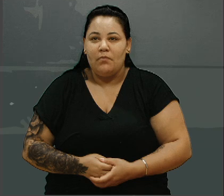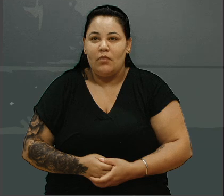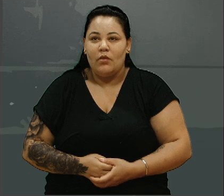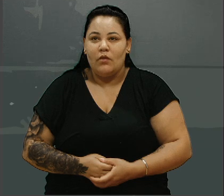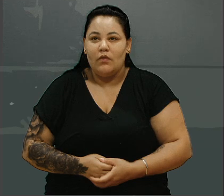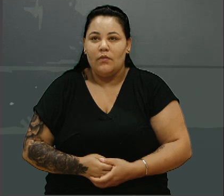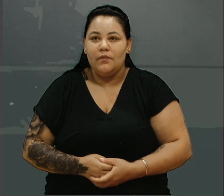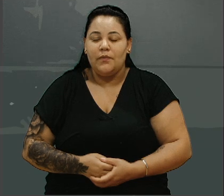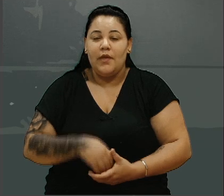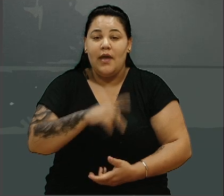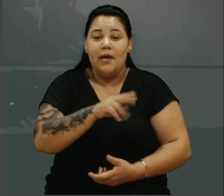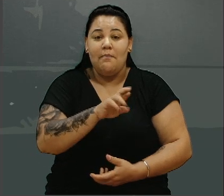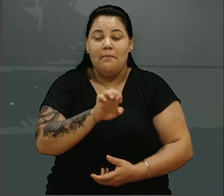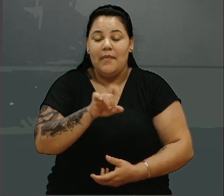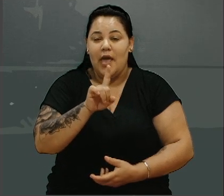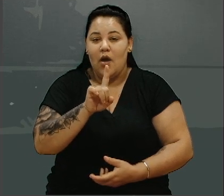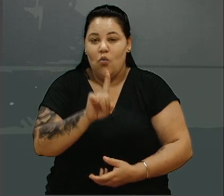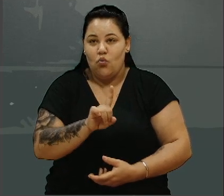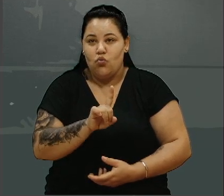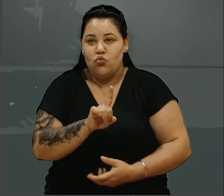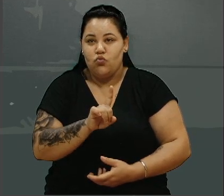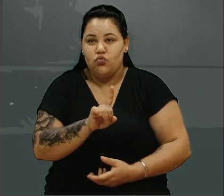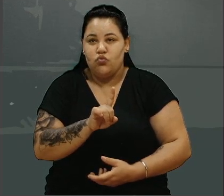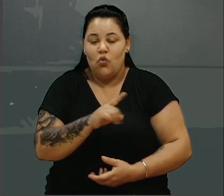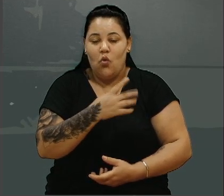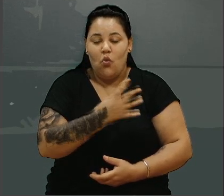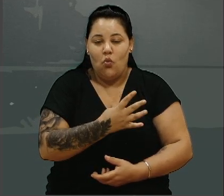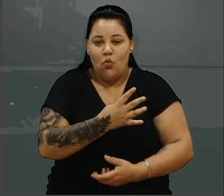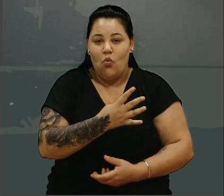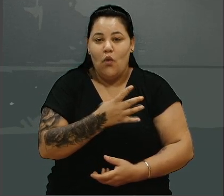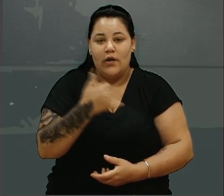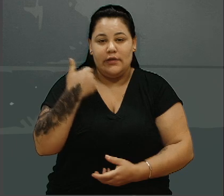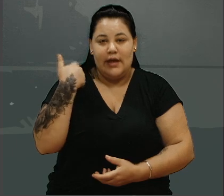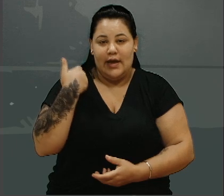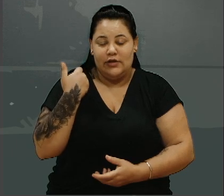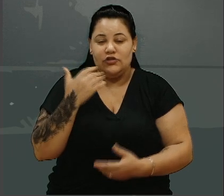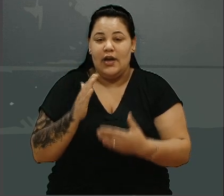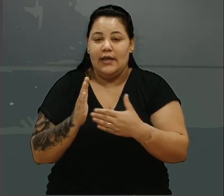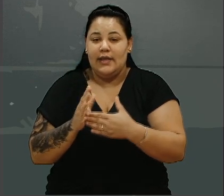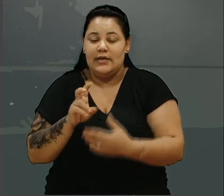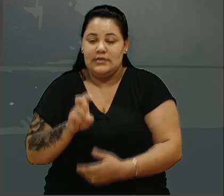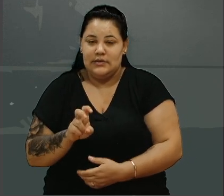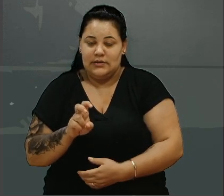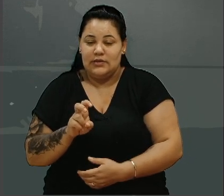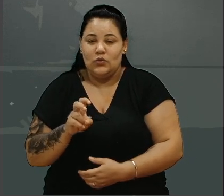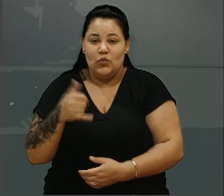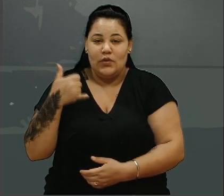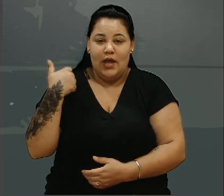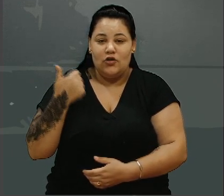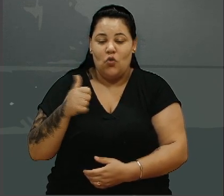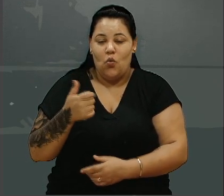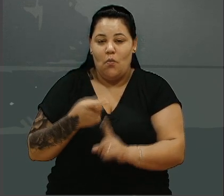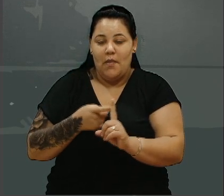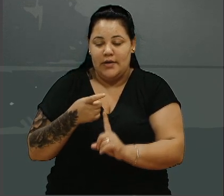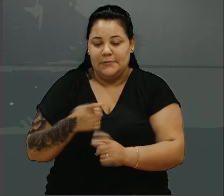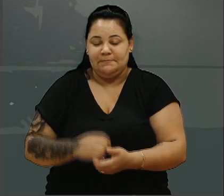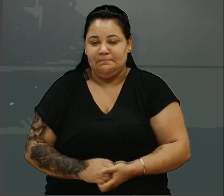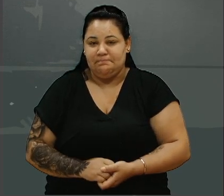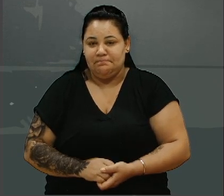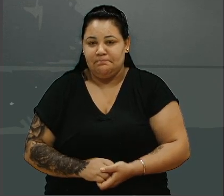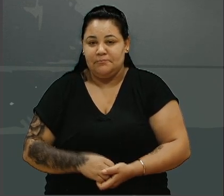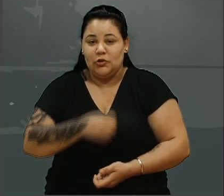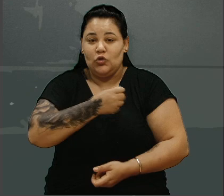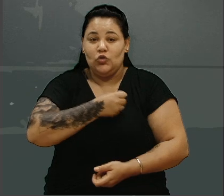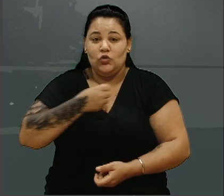4 anos e 11 meses. Pré-2, 5 anos a 5 anos e 11 meses. Número de crianças por